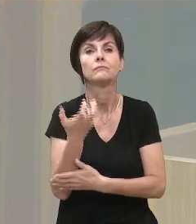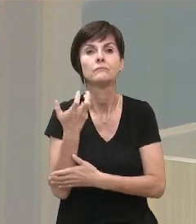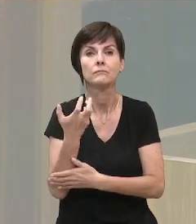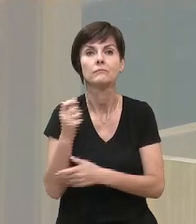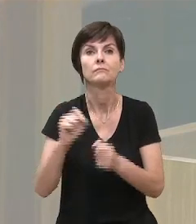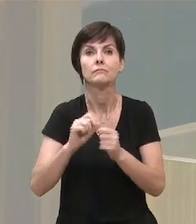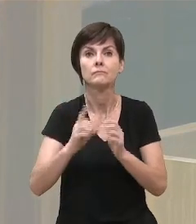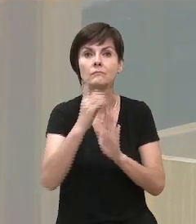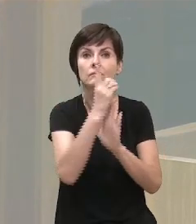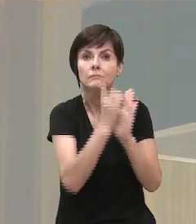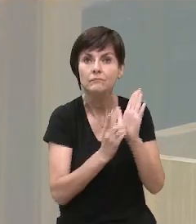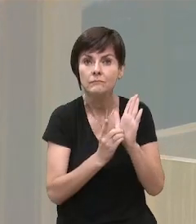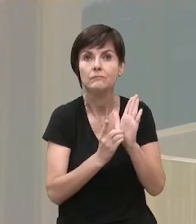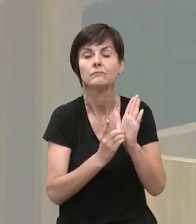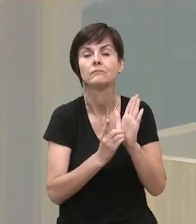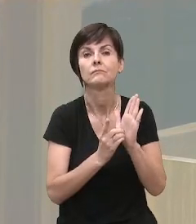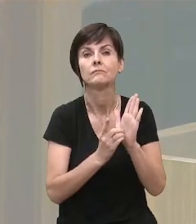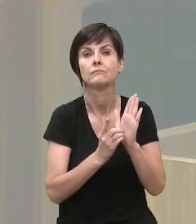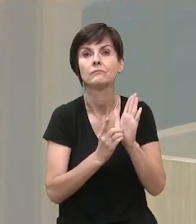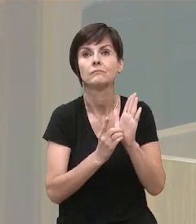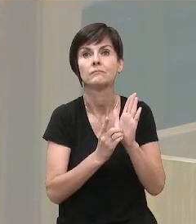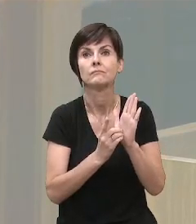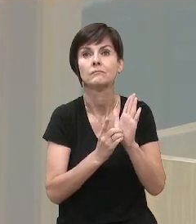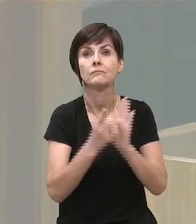decreto regulamentar